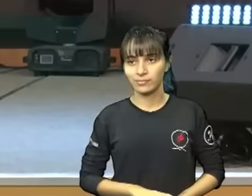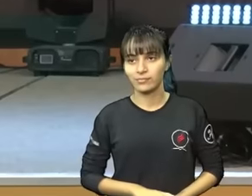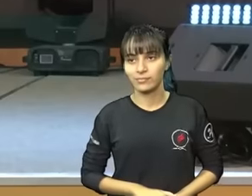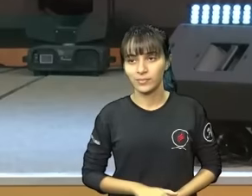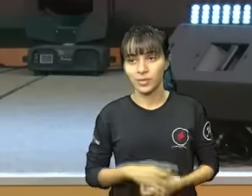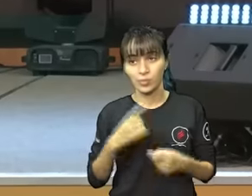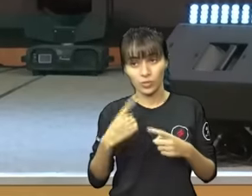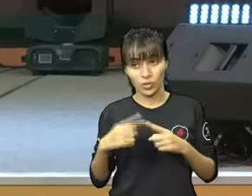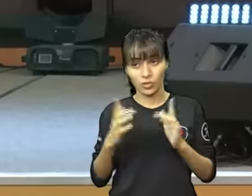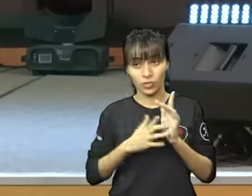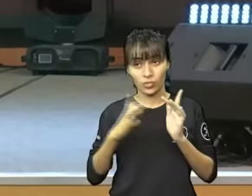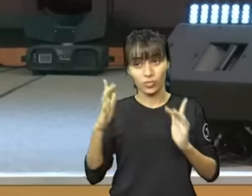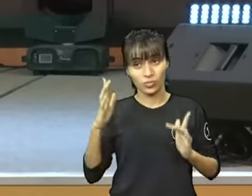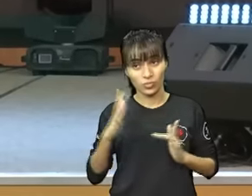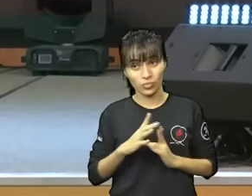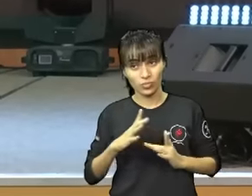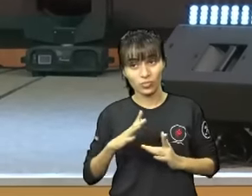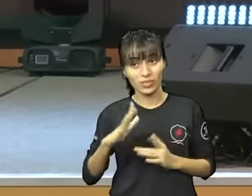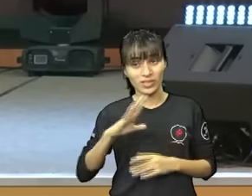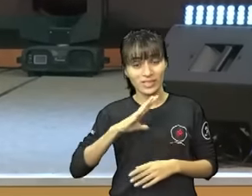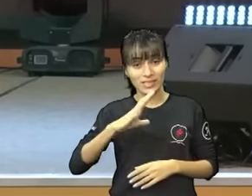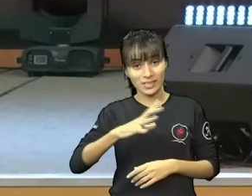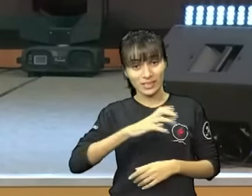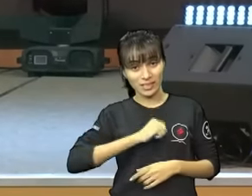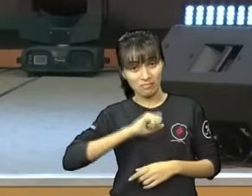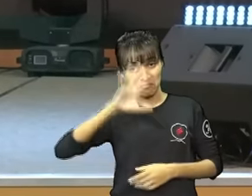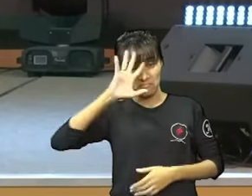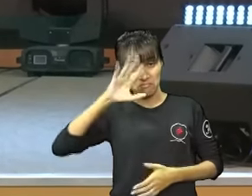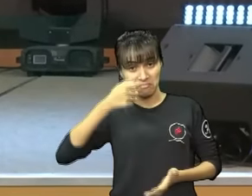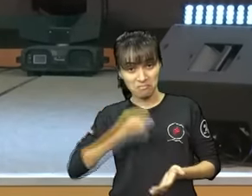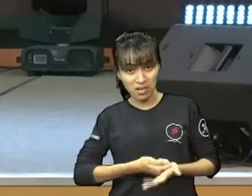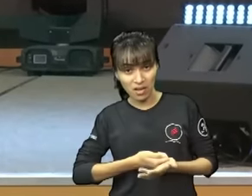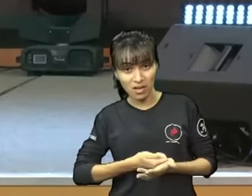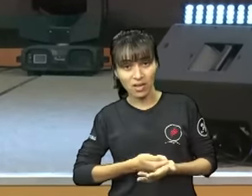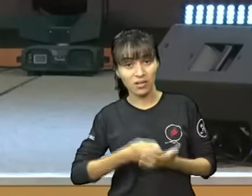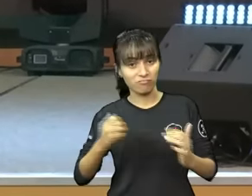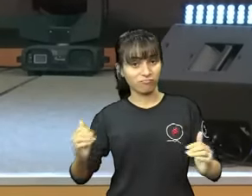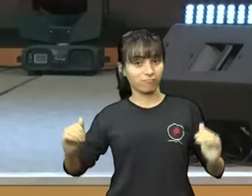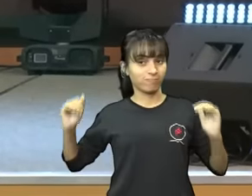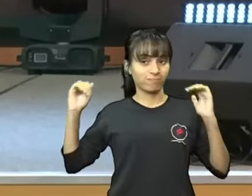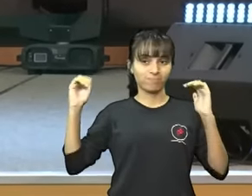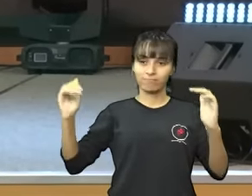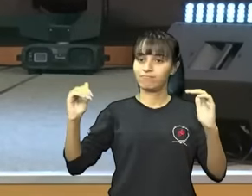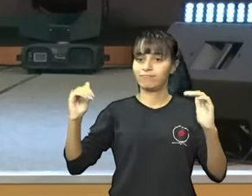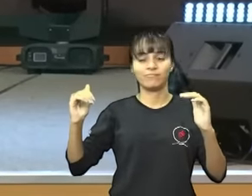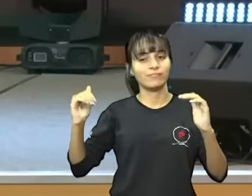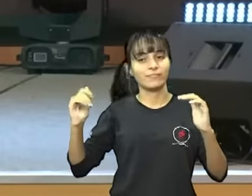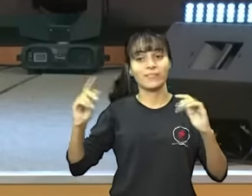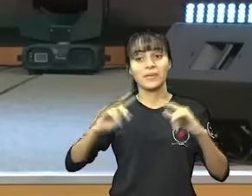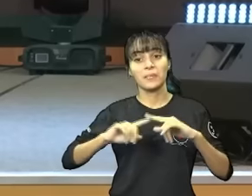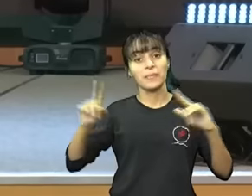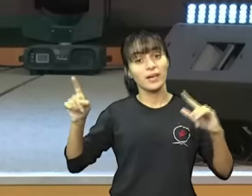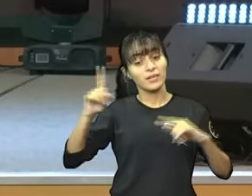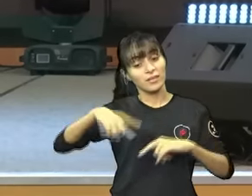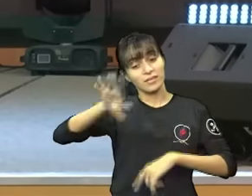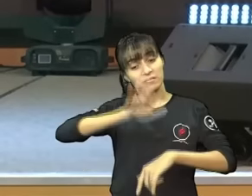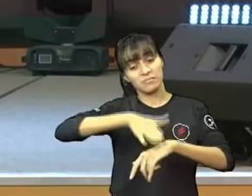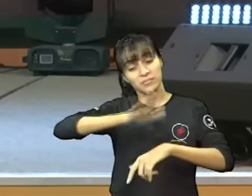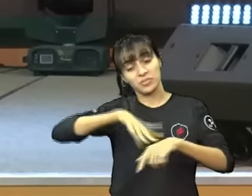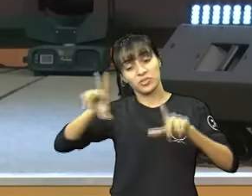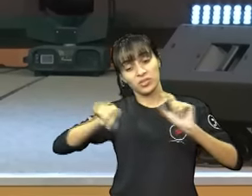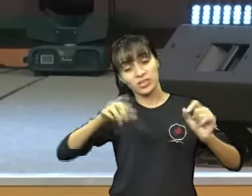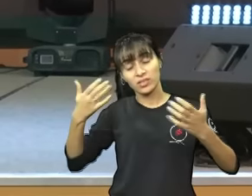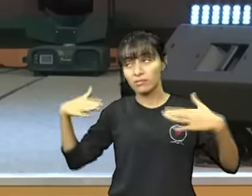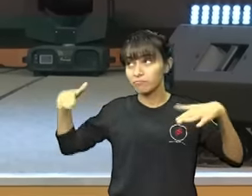é porque Jesus não salva por determinação de soberania Mas pela escolha se você